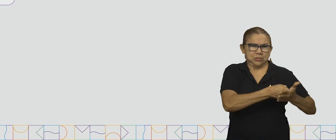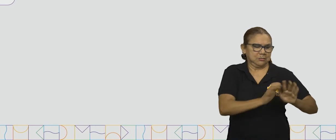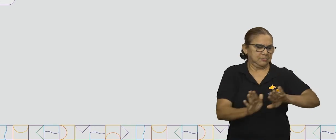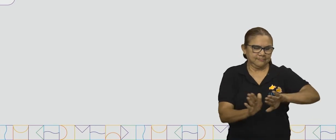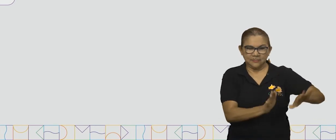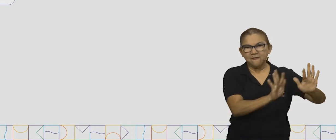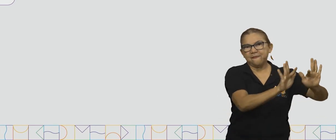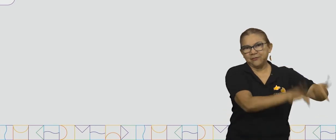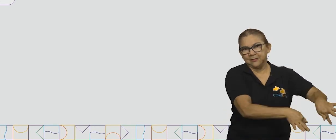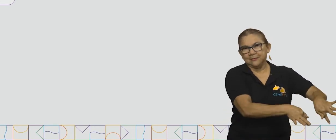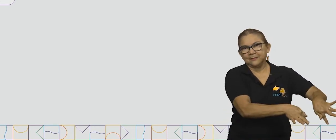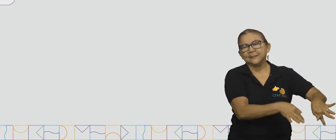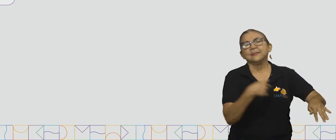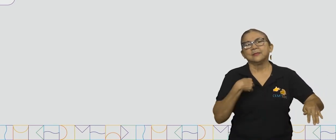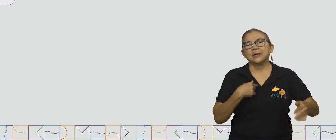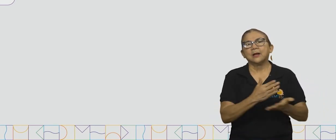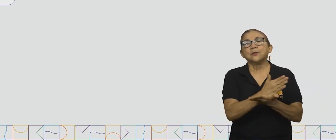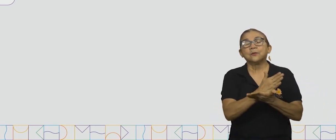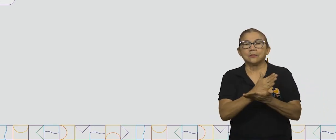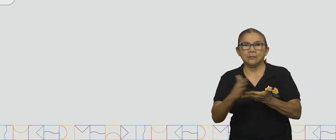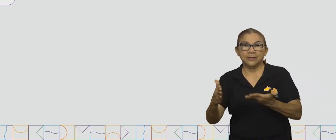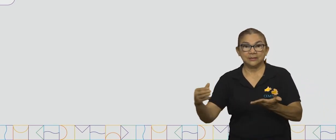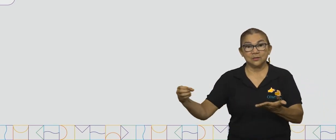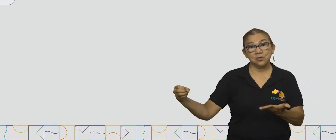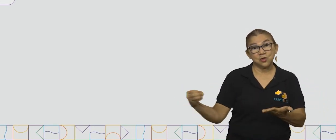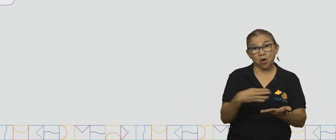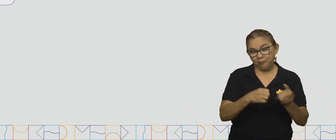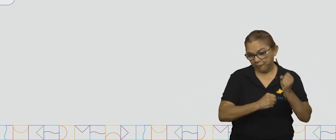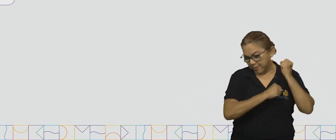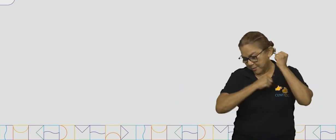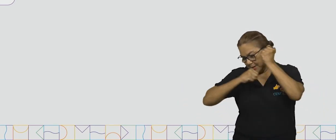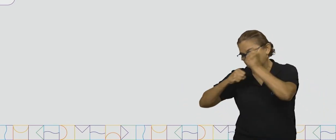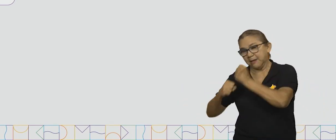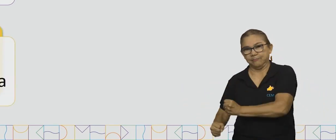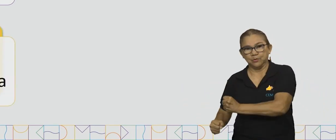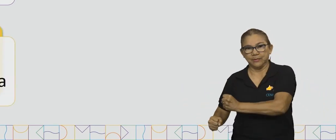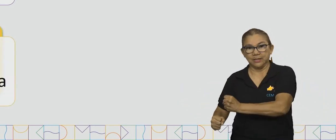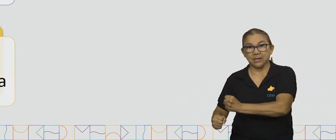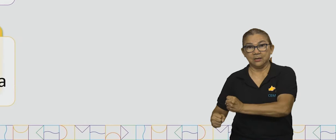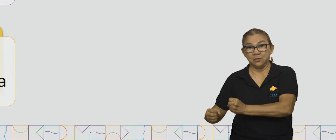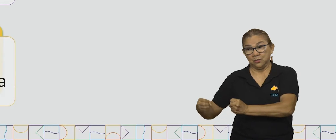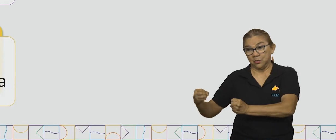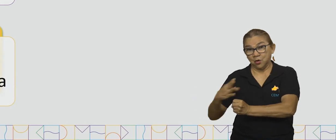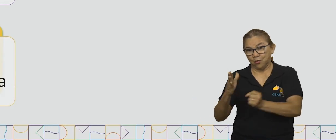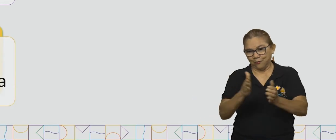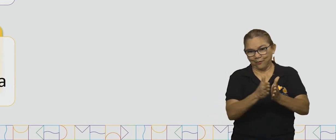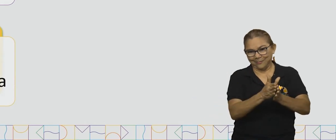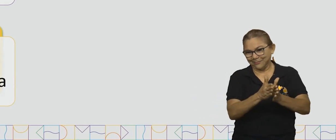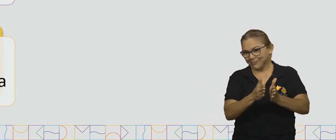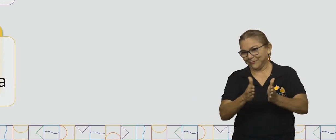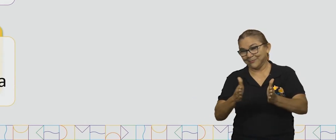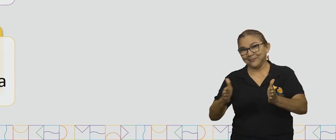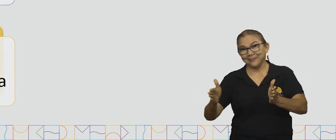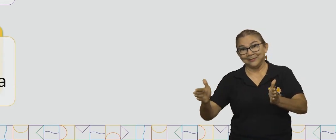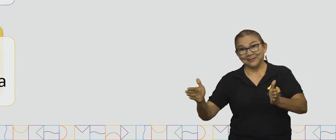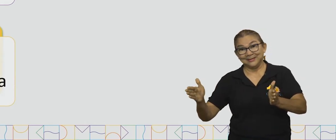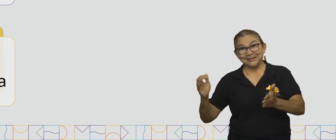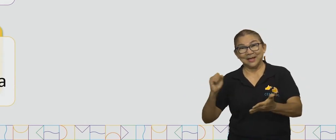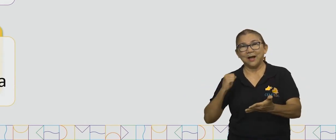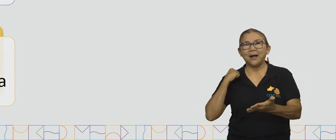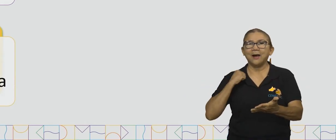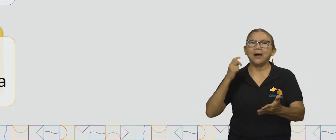final da ditadura, foi iniciada a Nova República, uma nova fase democrática em nosso país. Foram marcas